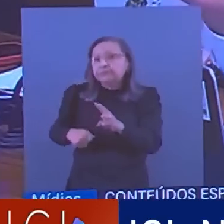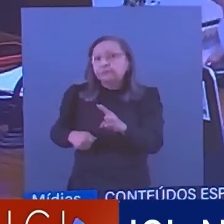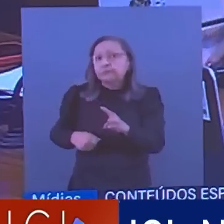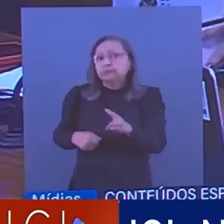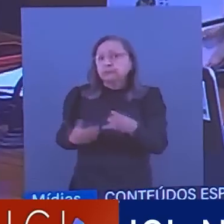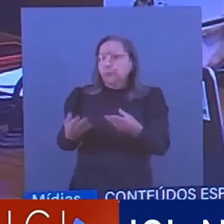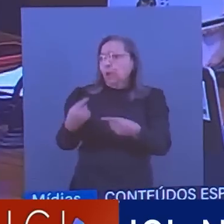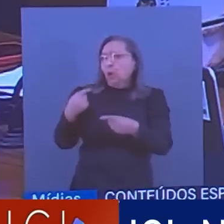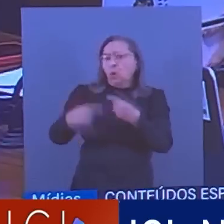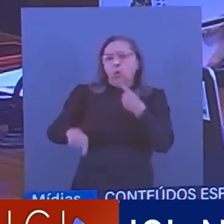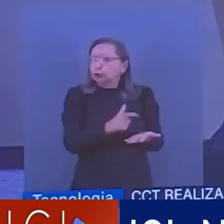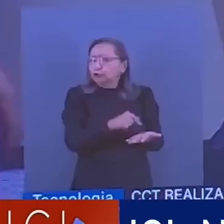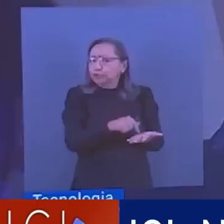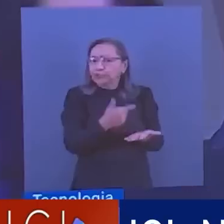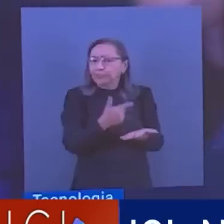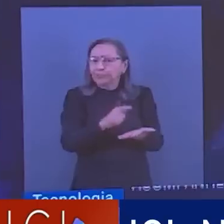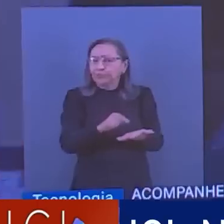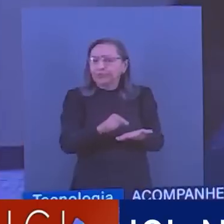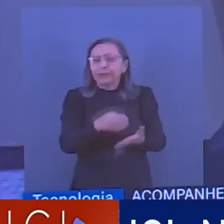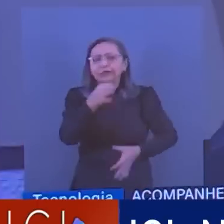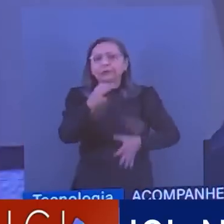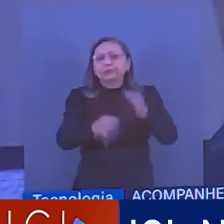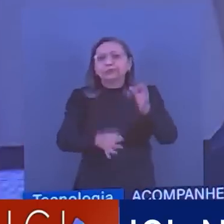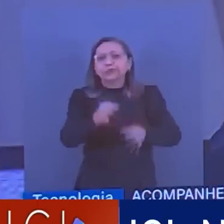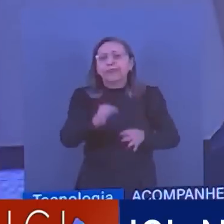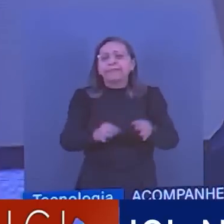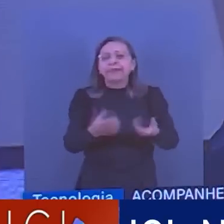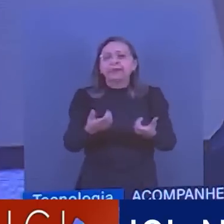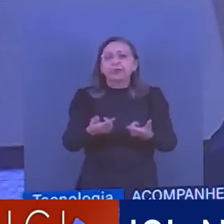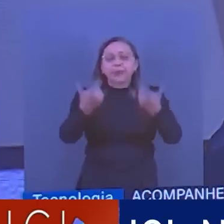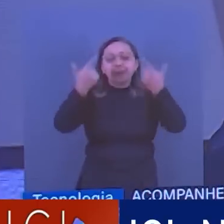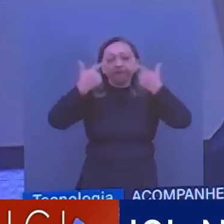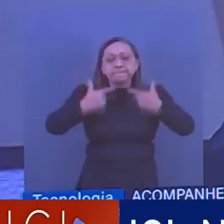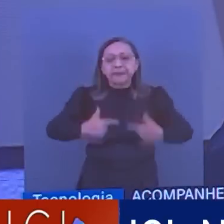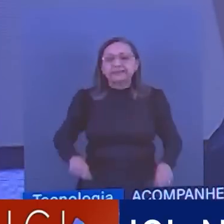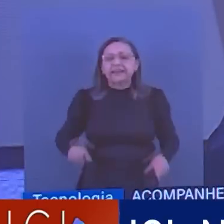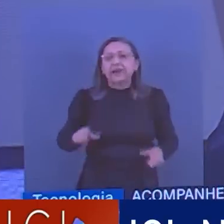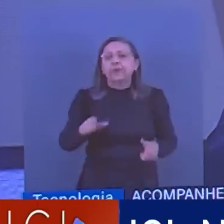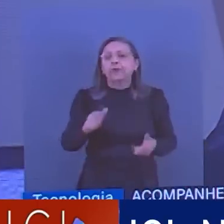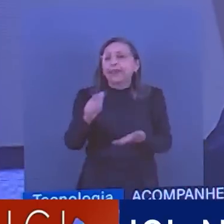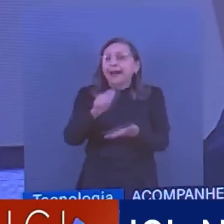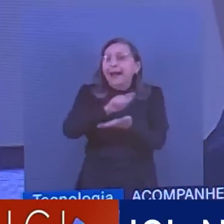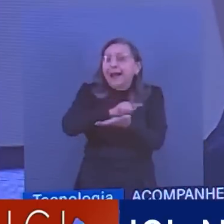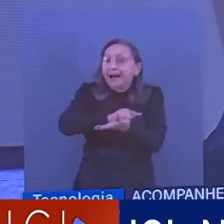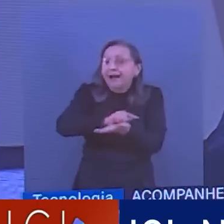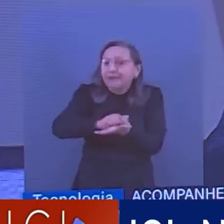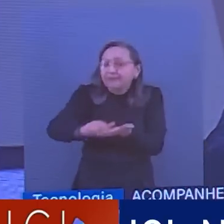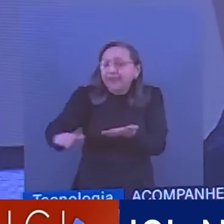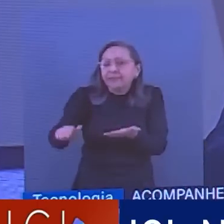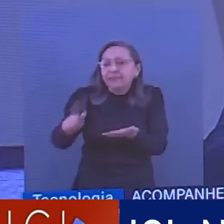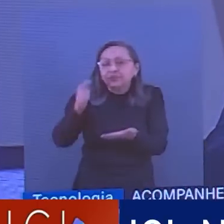que a polícia lá funciona como milícia, meu irmão,